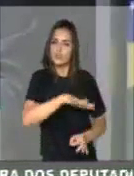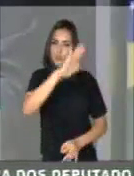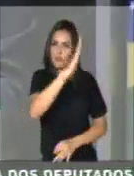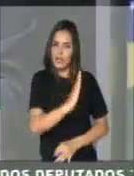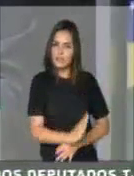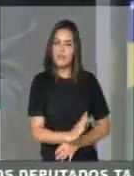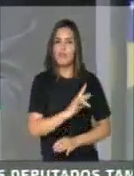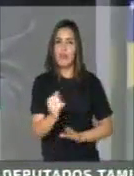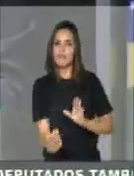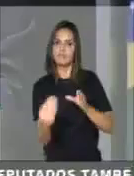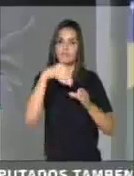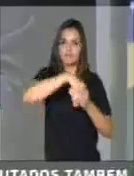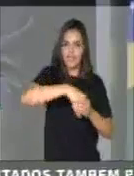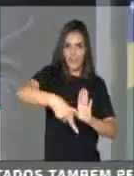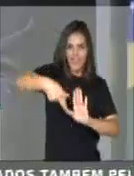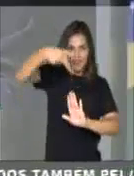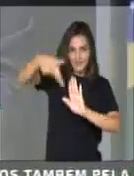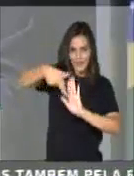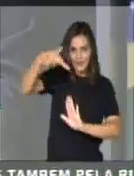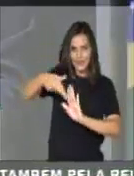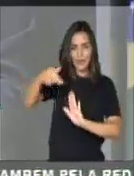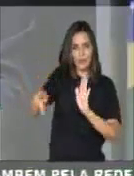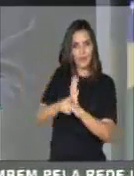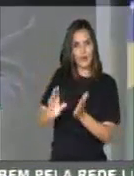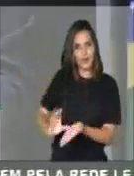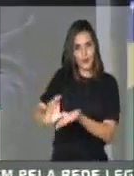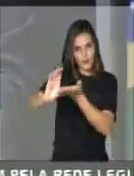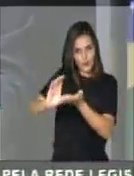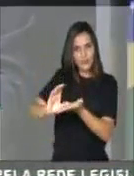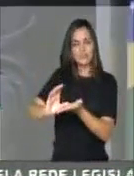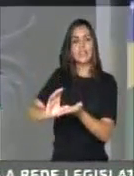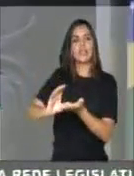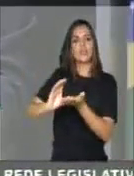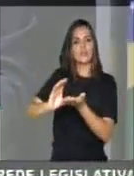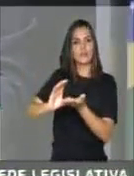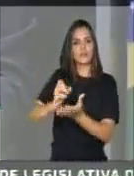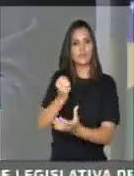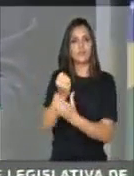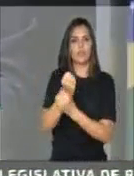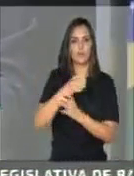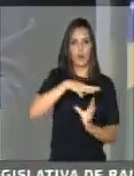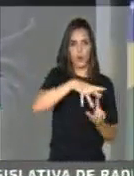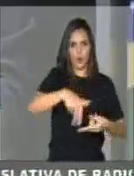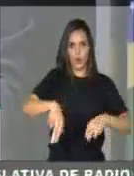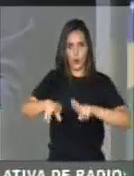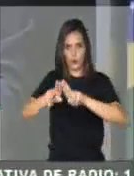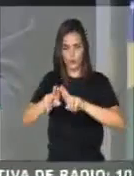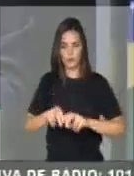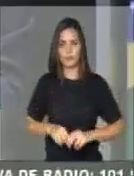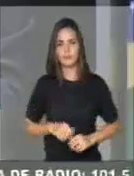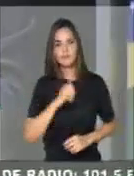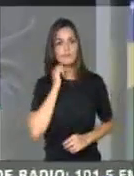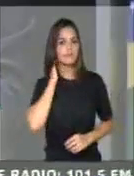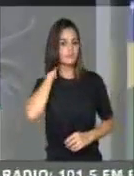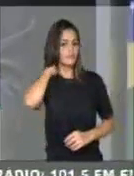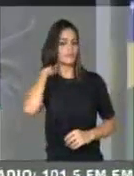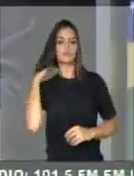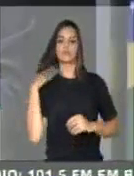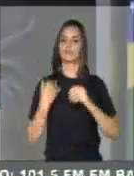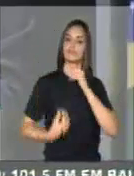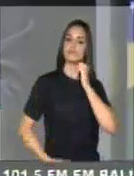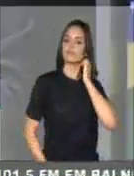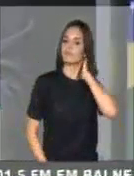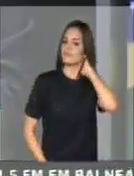a resolução do Conselho de Segurança Nacional, do Conselho de Segurança das Nações Unidas.